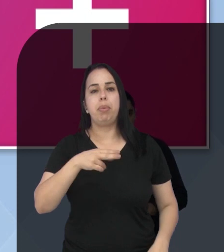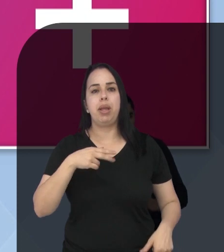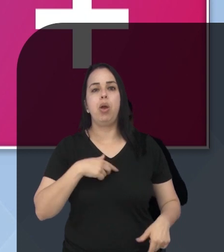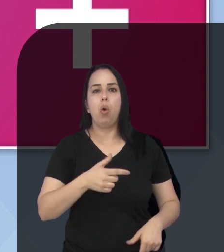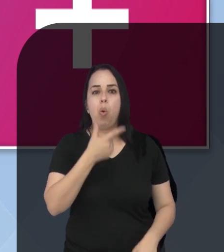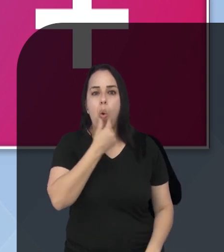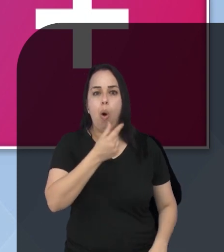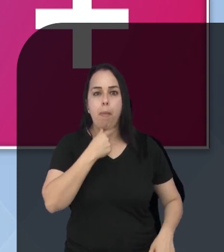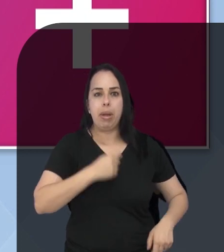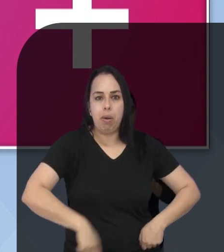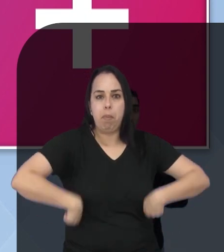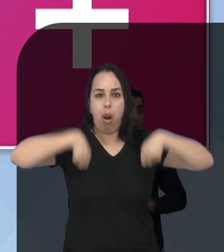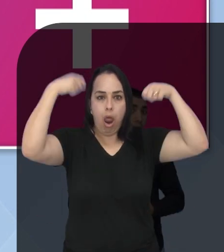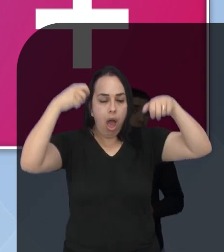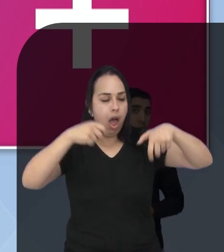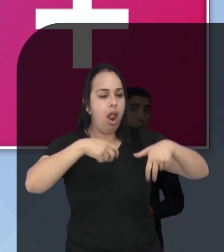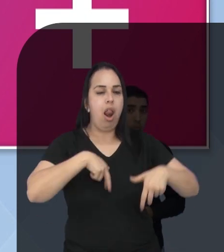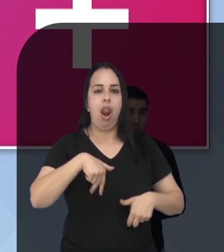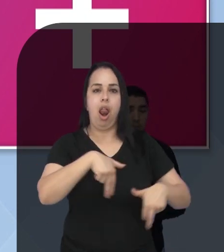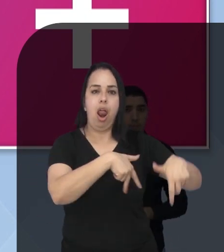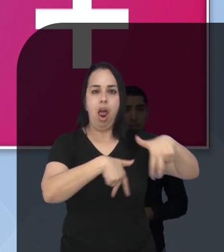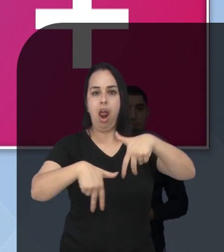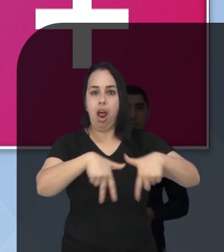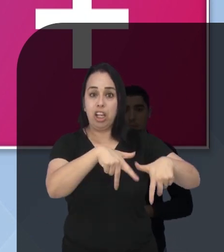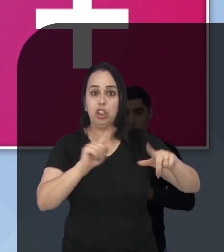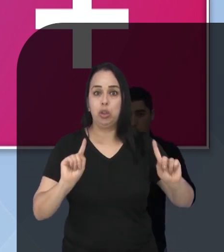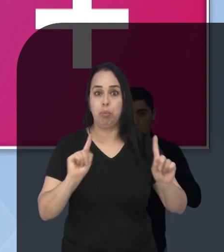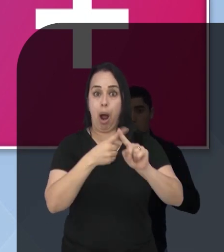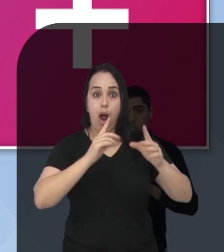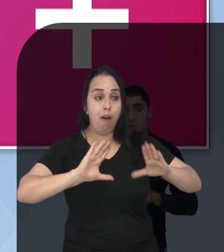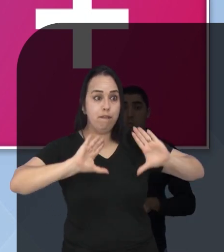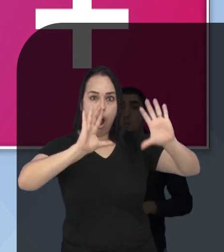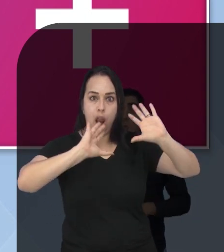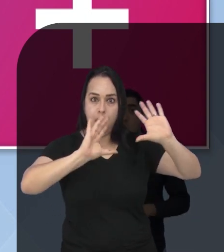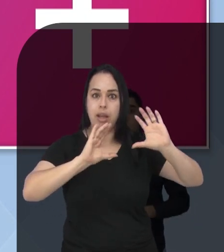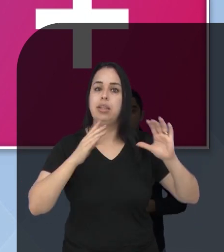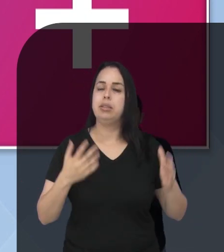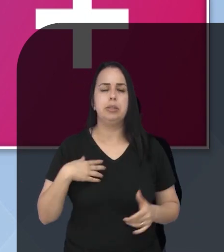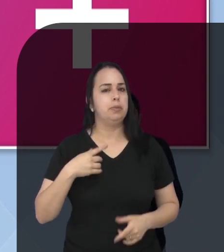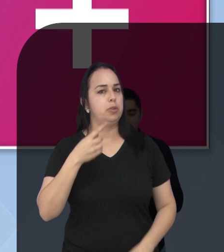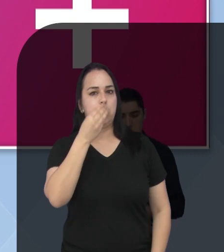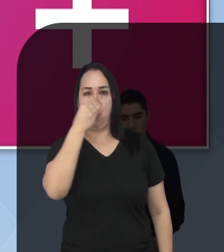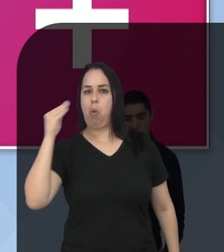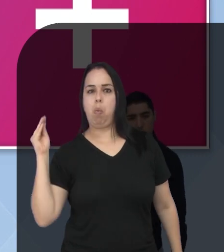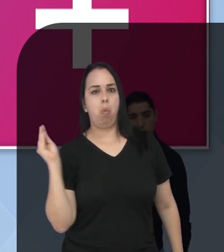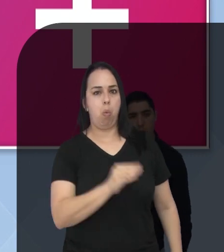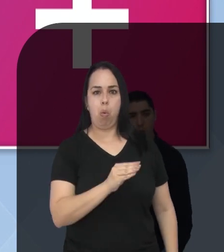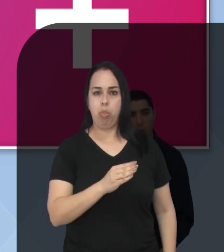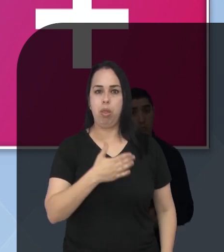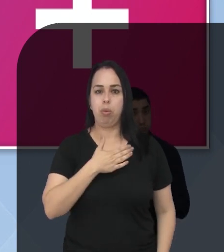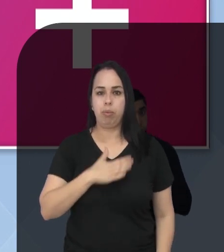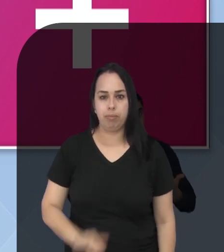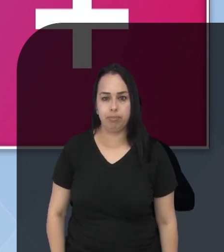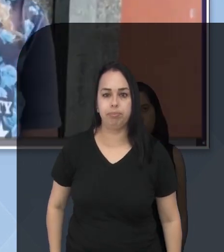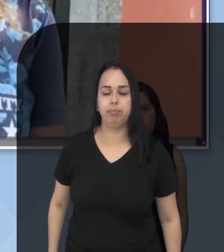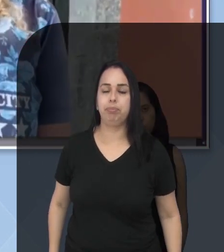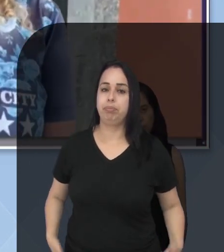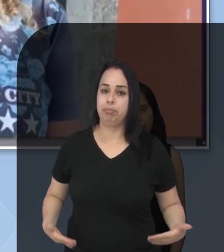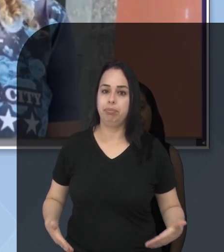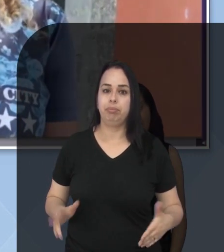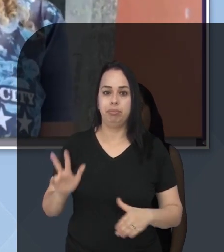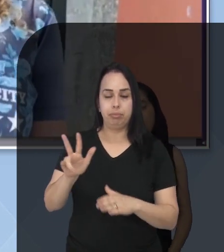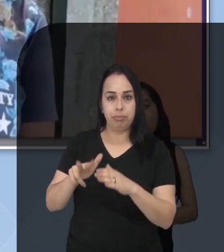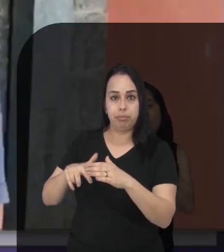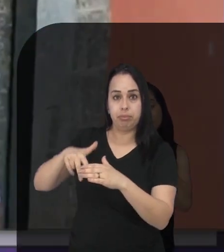ato sexual praticado por alunos de medicina durante uma partida de vôlei feminino em um torneio universitário.